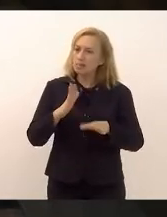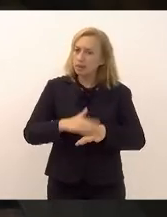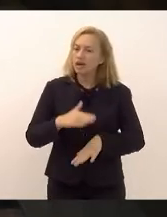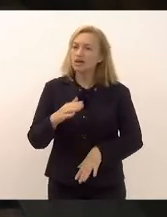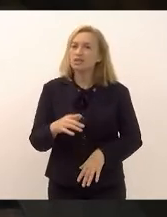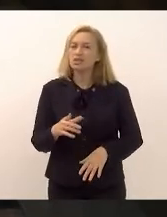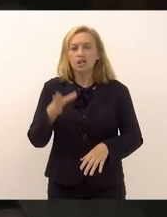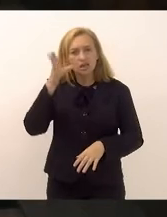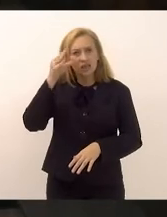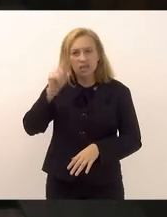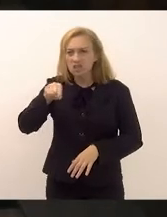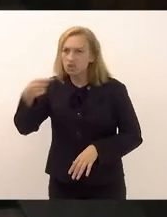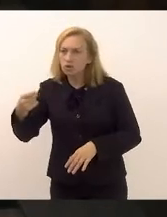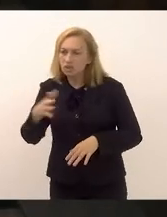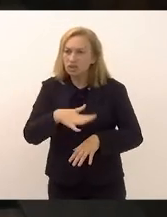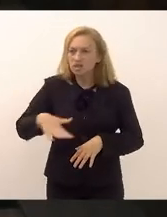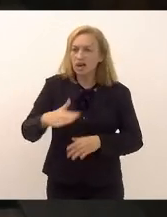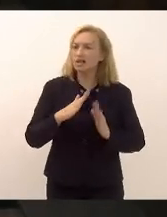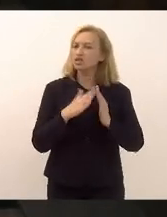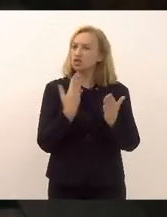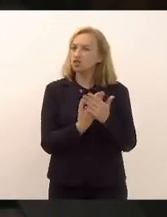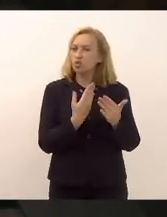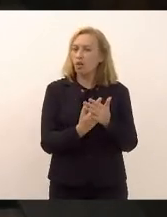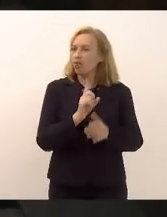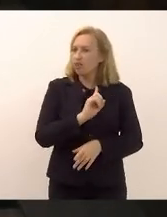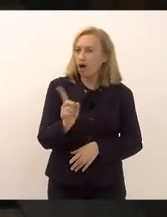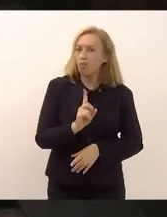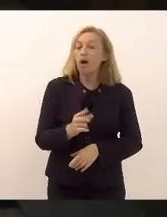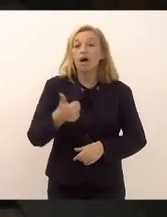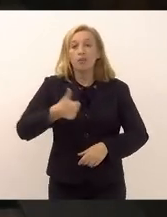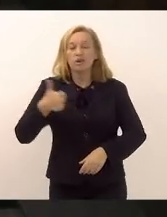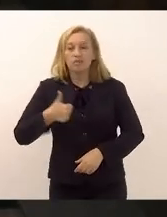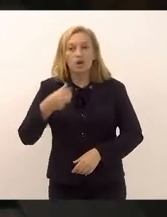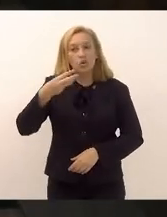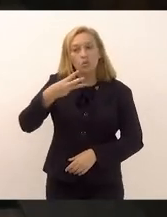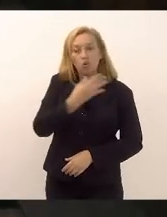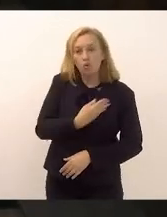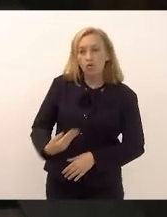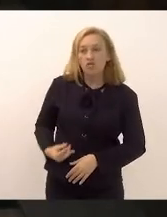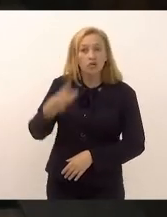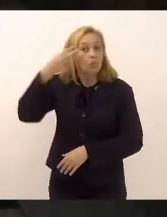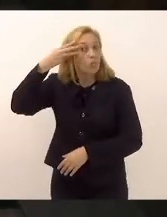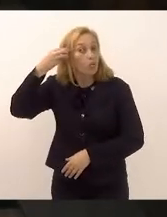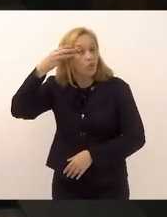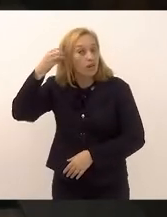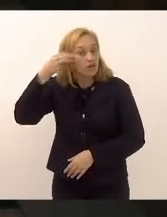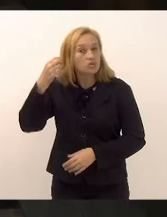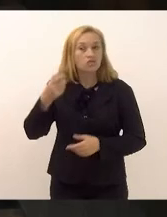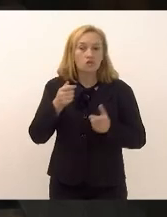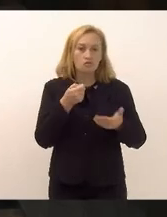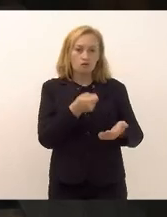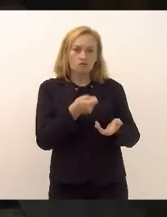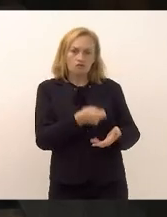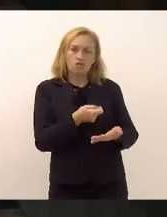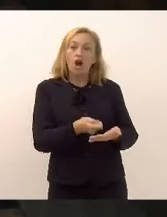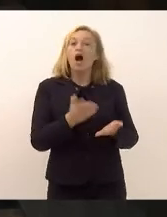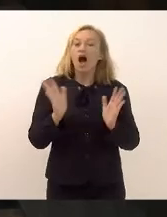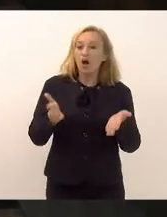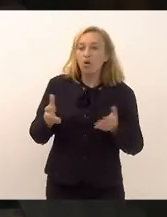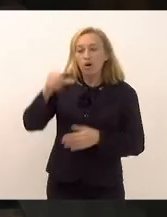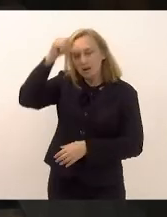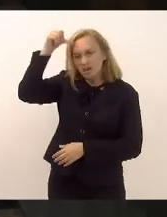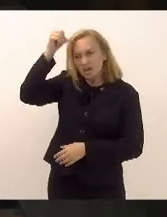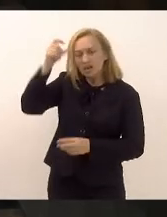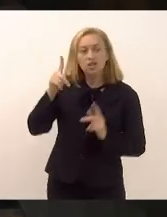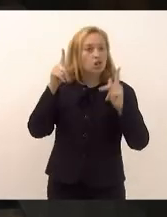temos interesses em outras unidades escolares. Primeiro o governo Witzel forçou essa barra para cima da Polícia Militar, agora o governo Cláudio Castro quer